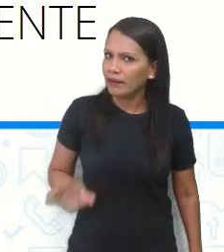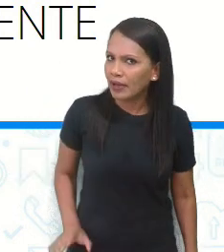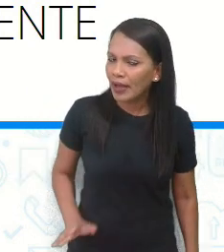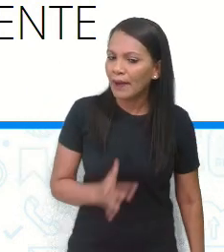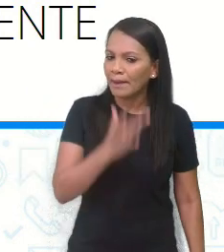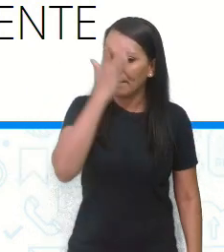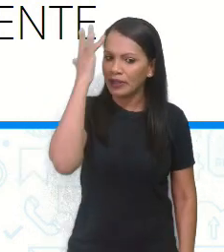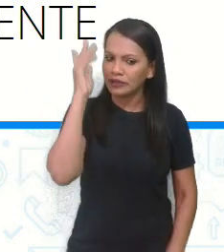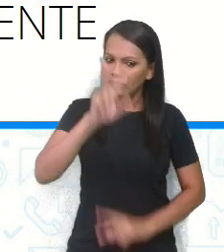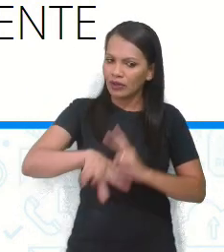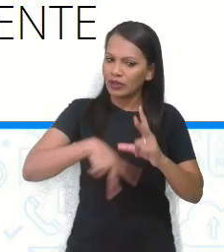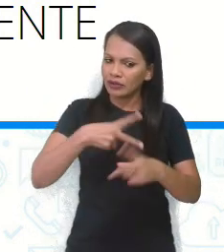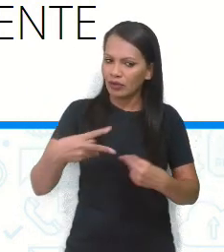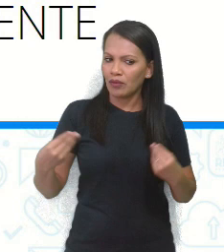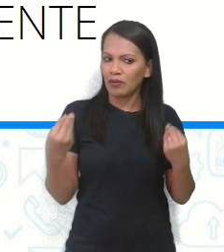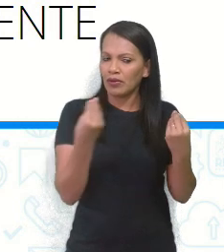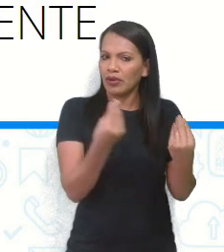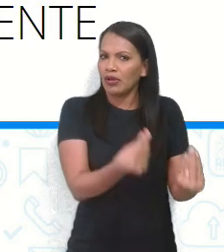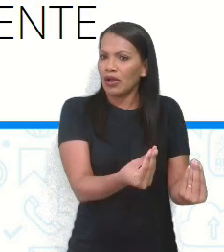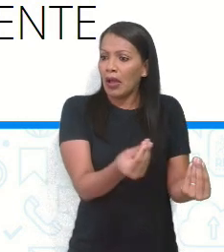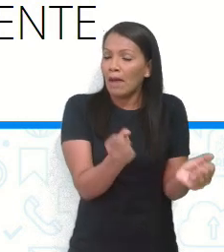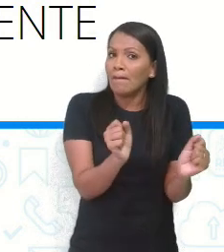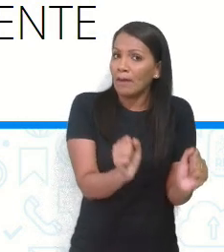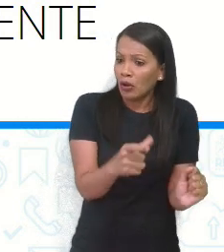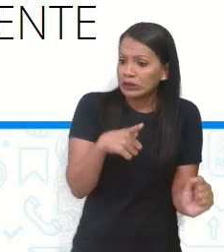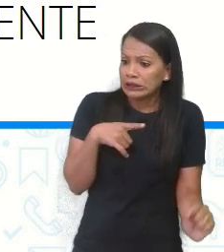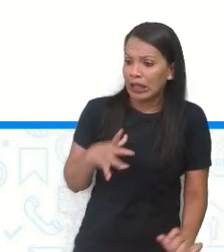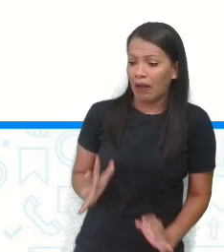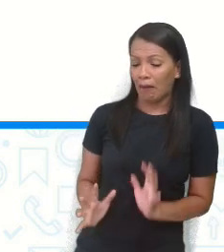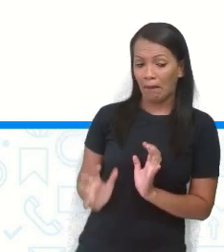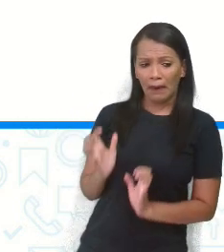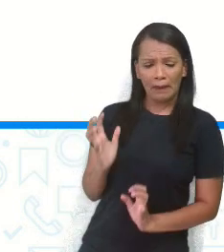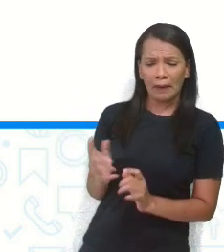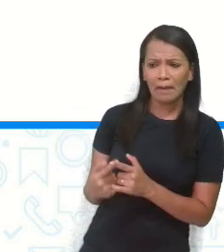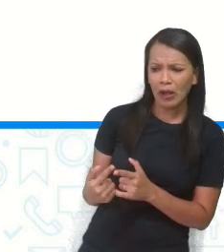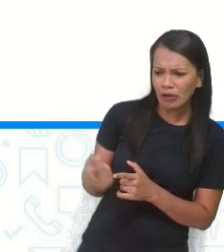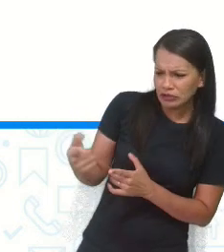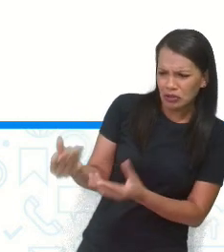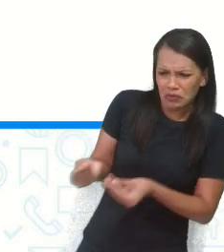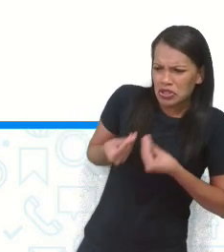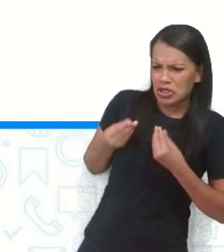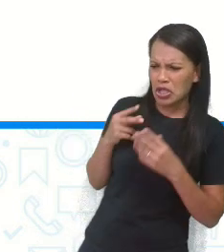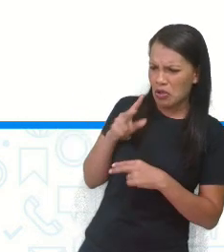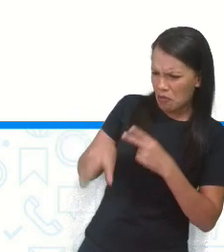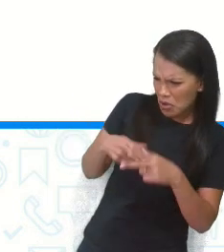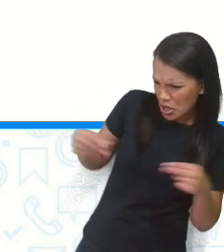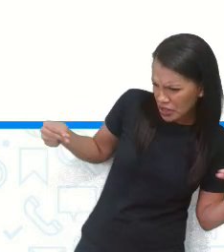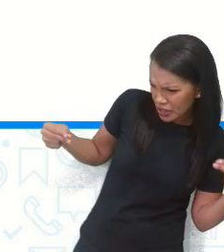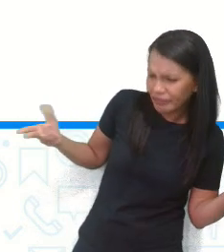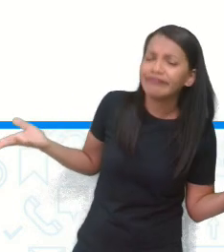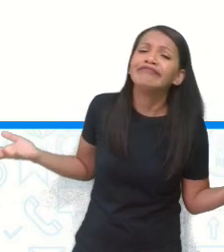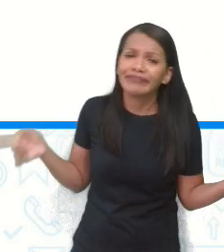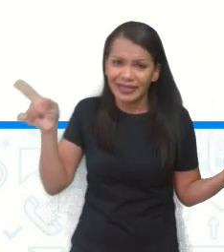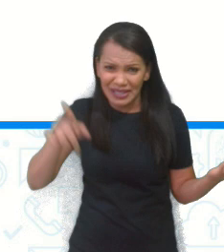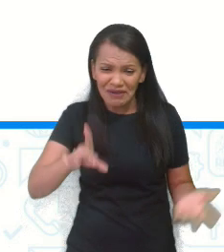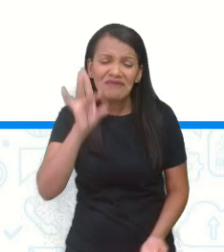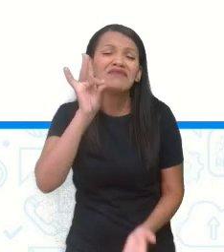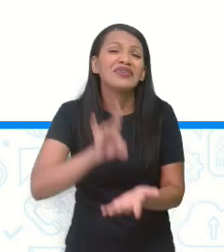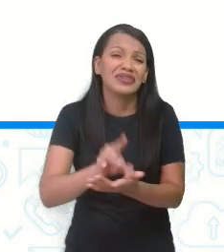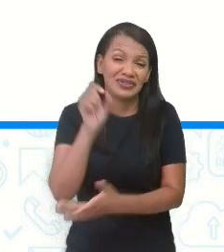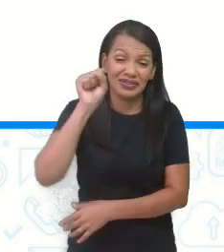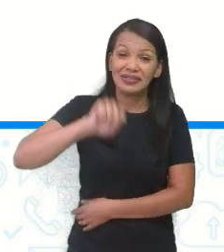não der um presente, pode até gerar um conflito. É verdade, é assim